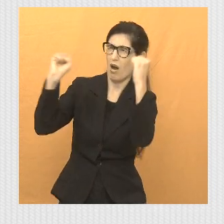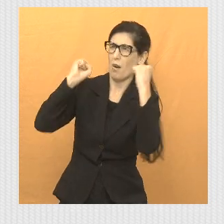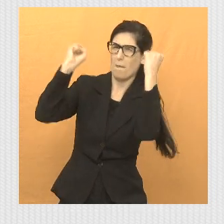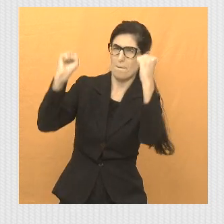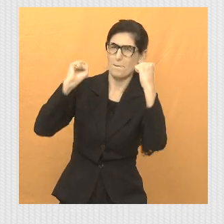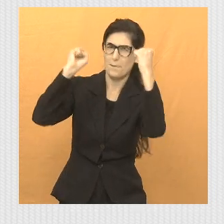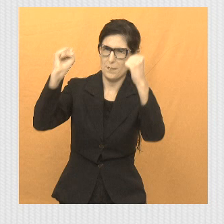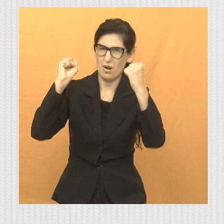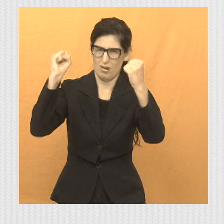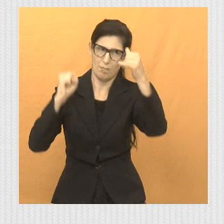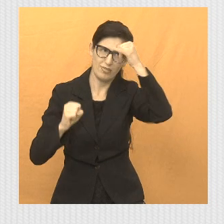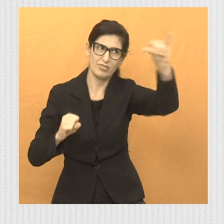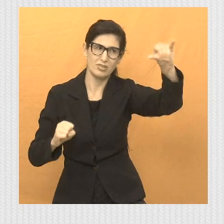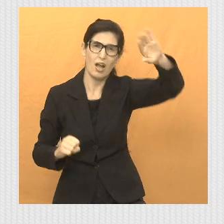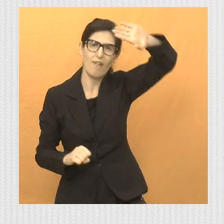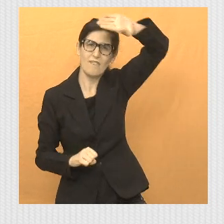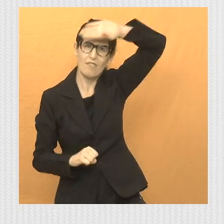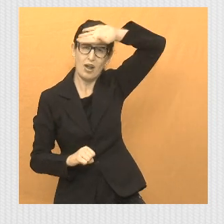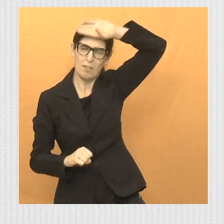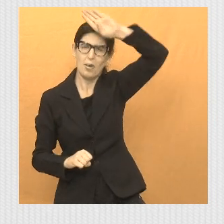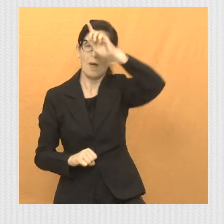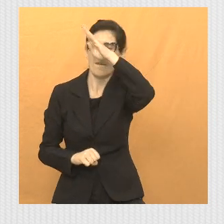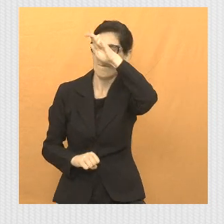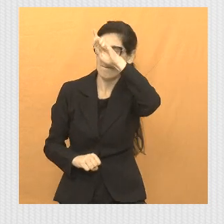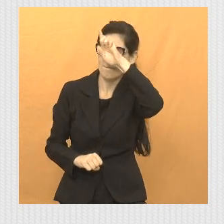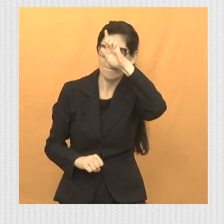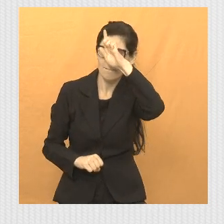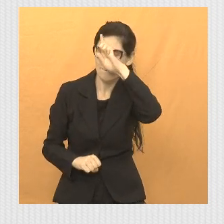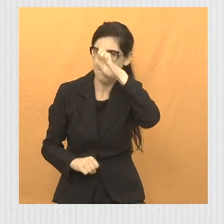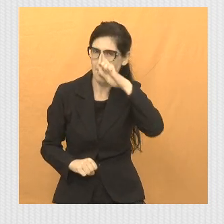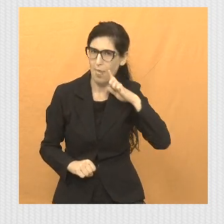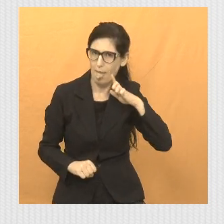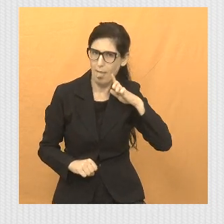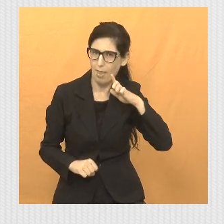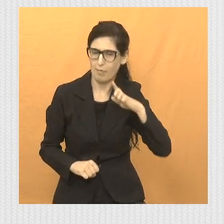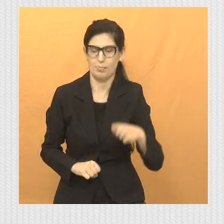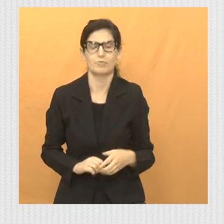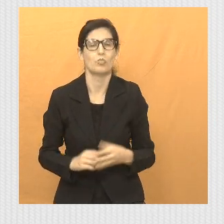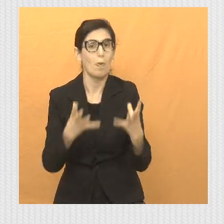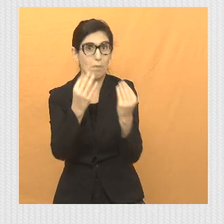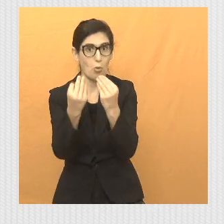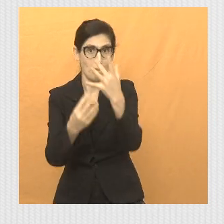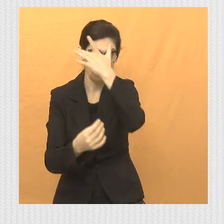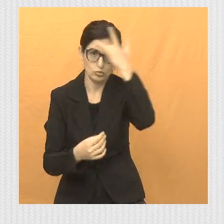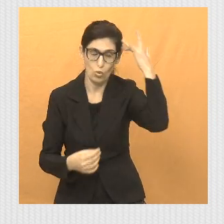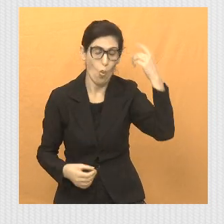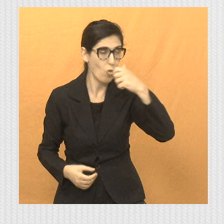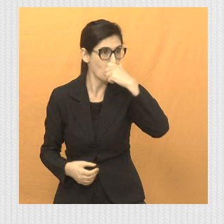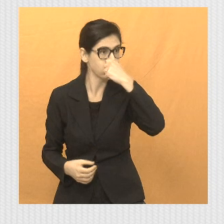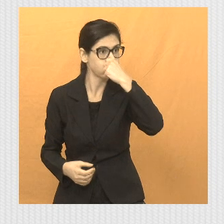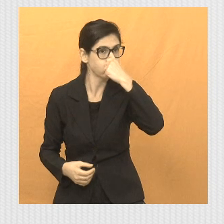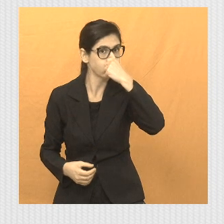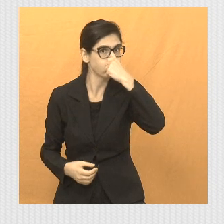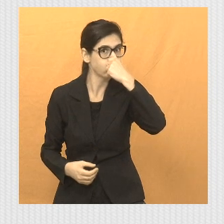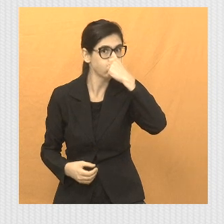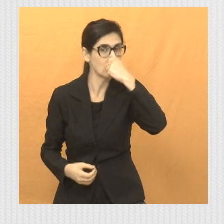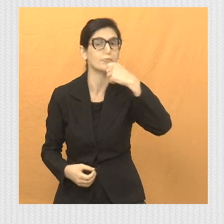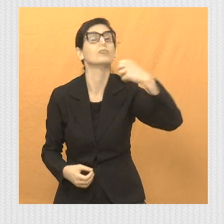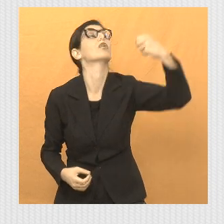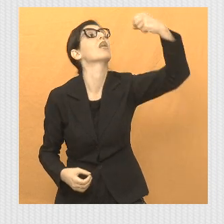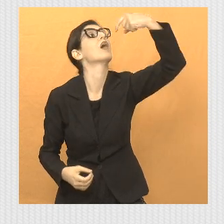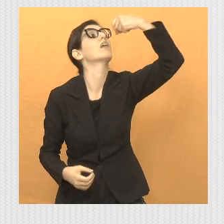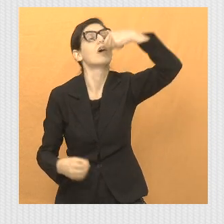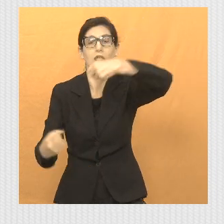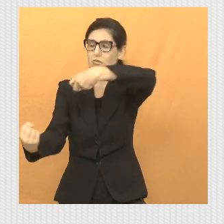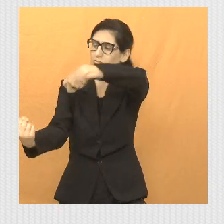e da alta procura pela vacina. Então, essa diferença foi